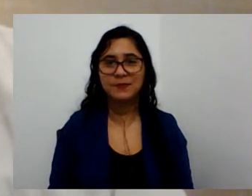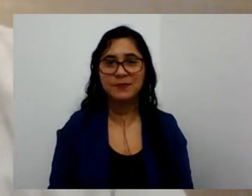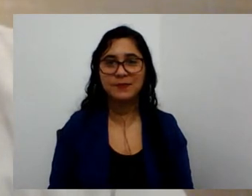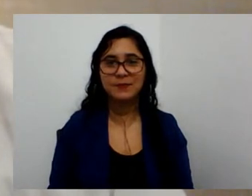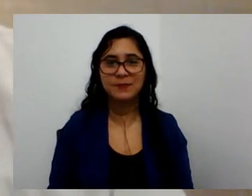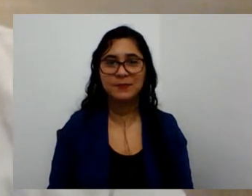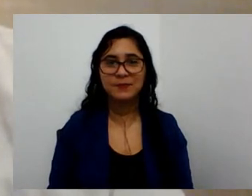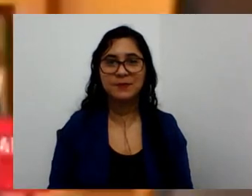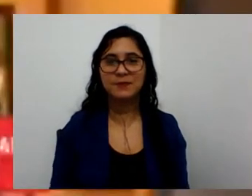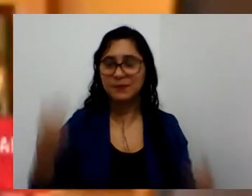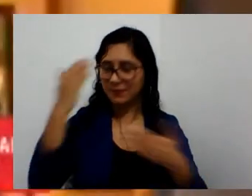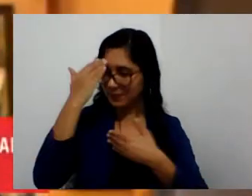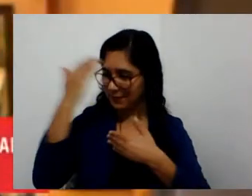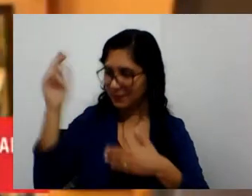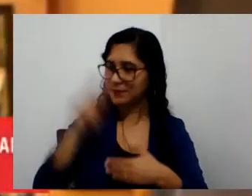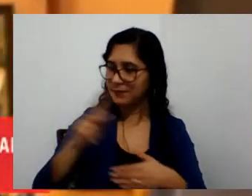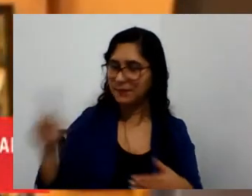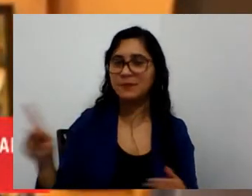Muito obrigado, professor Baiano.